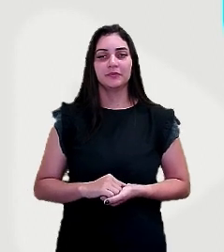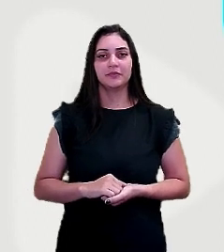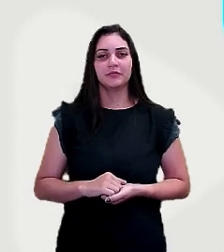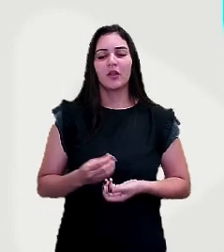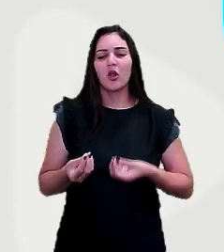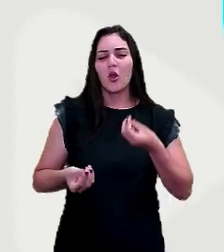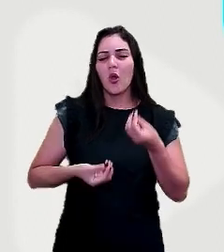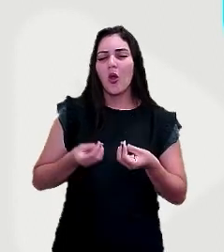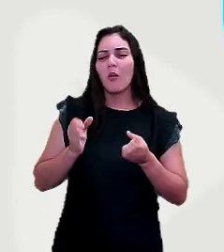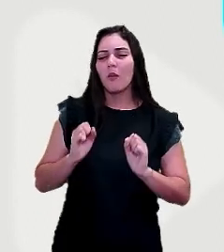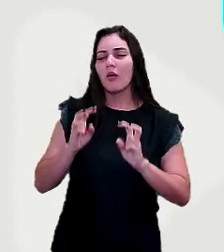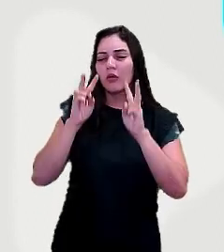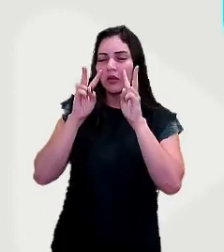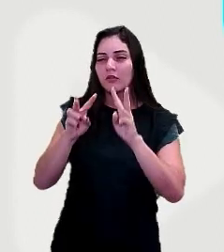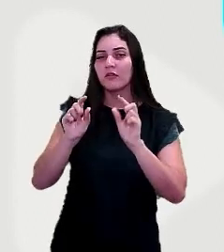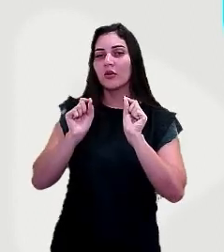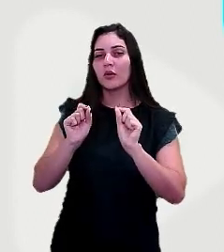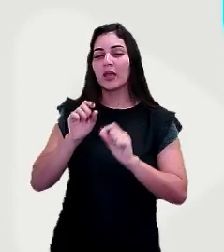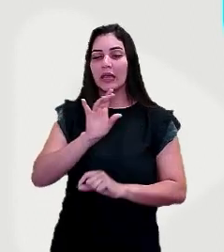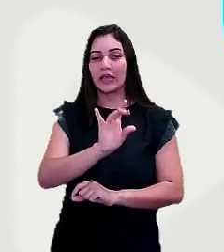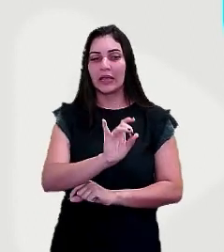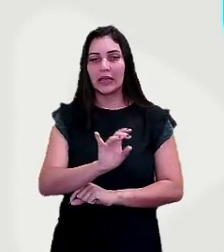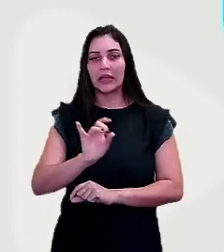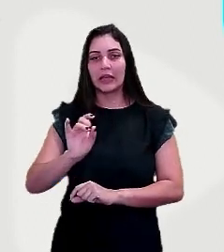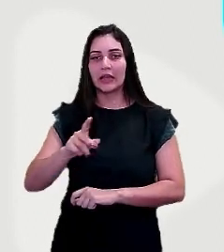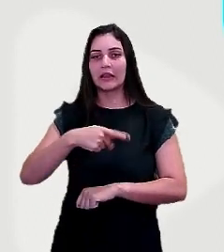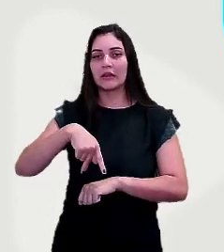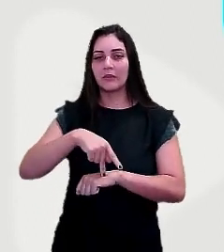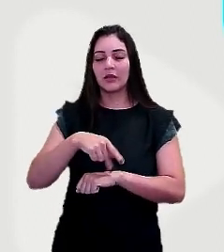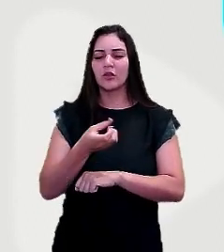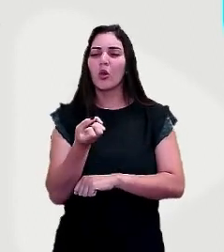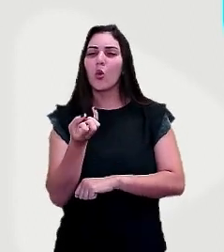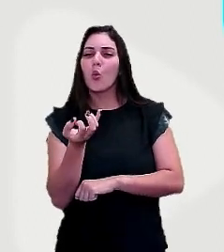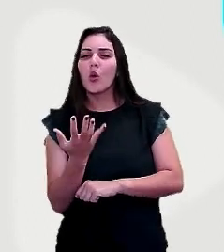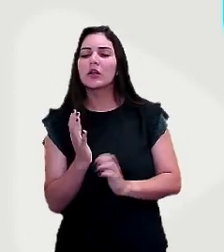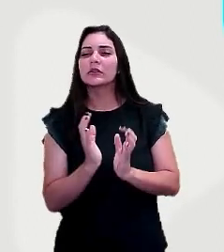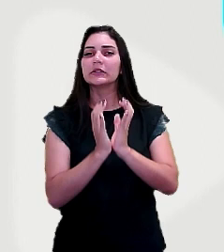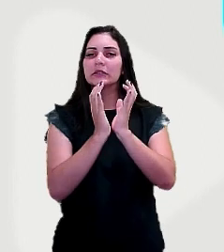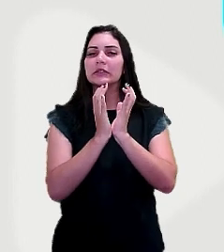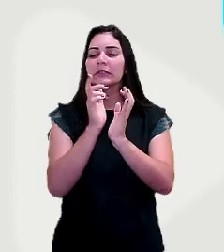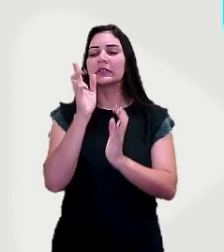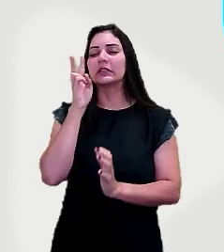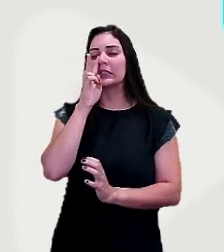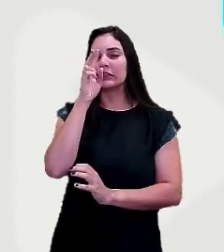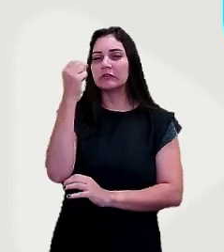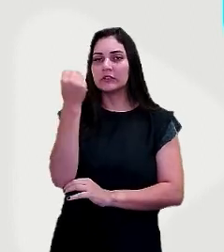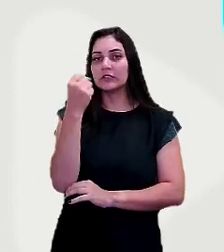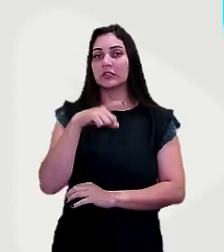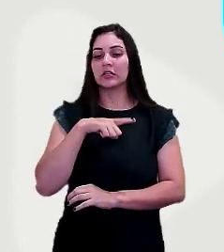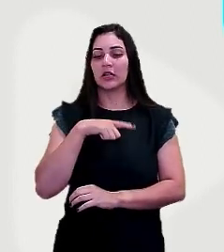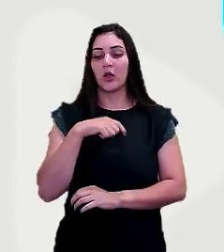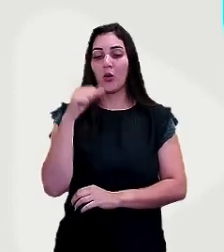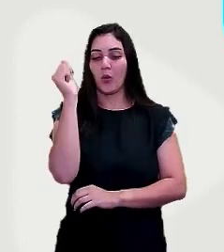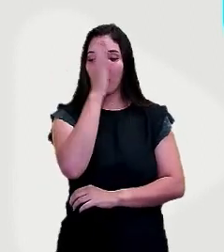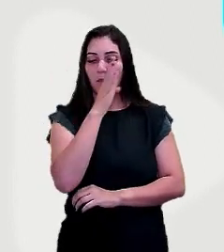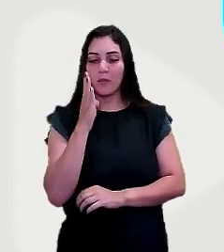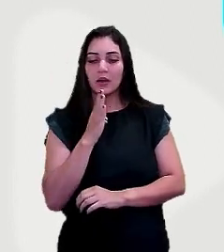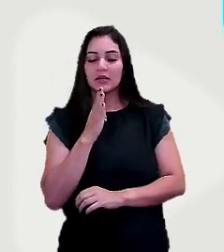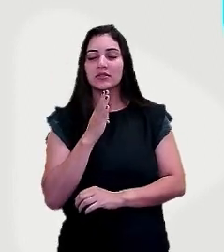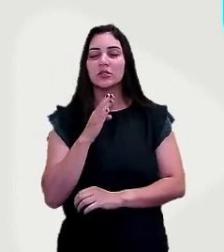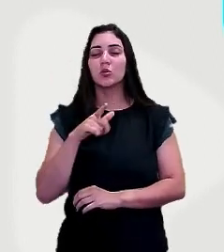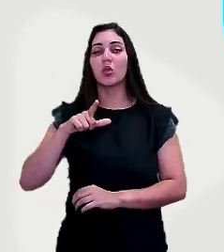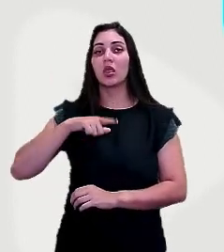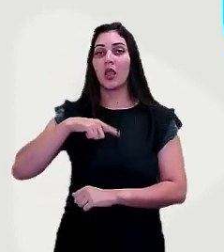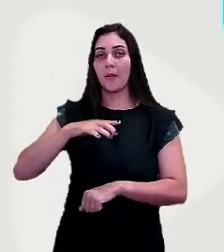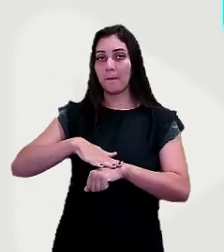Como vocês podem ver aí, cada país com a quantidade de títulos que eles possuem. O Brasil é o que possui mais títulos e a Espanha é o que possui menos